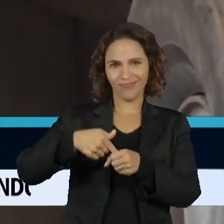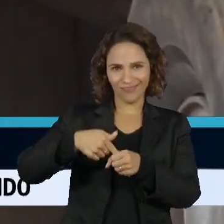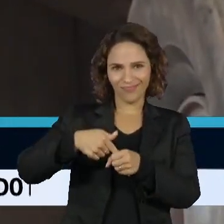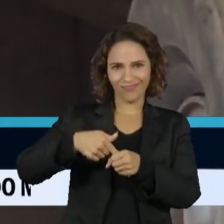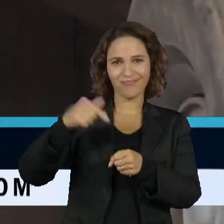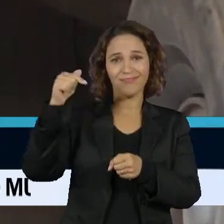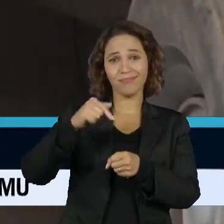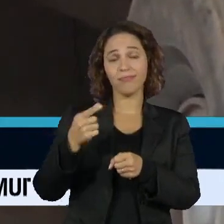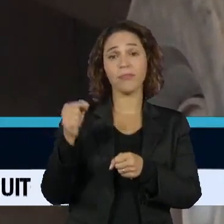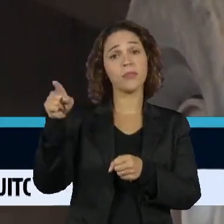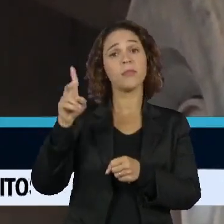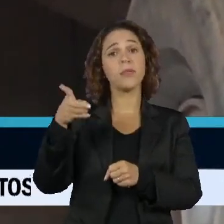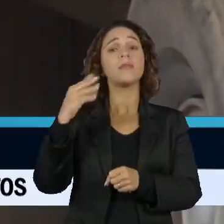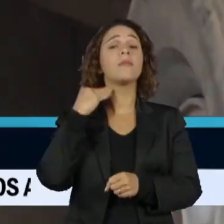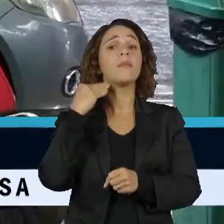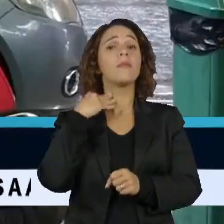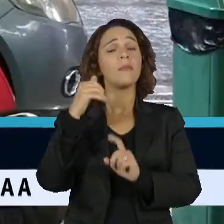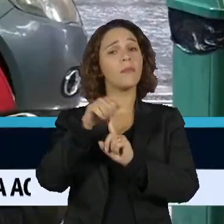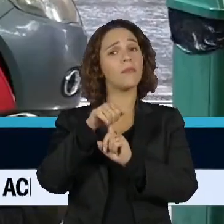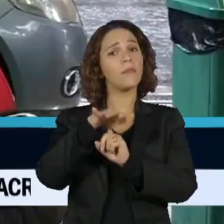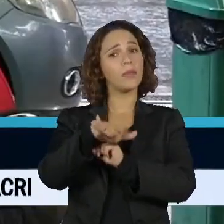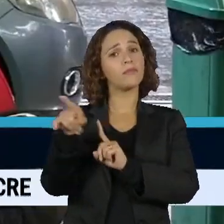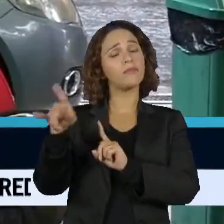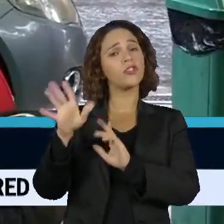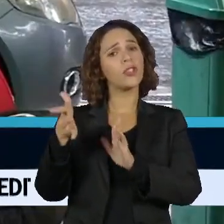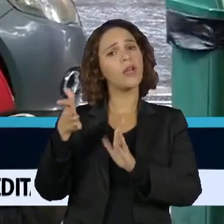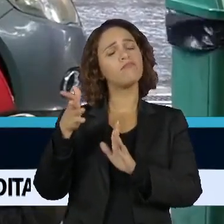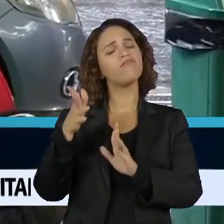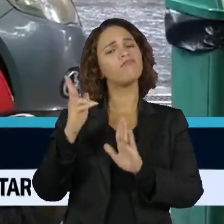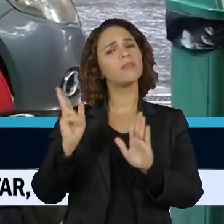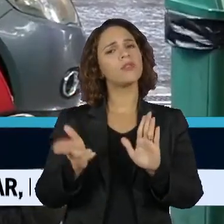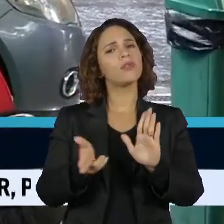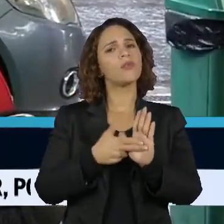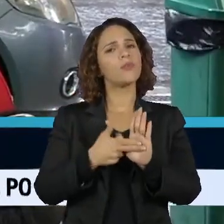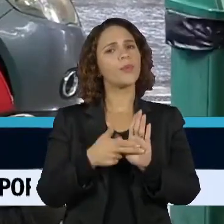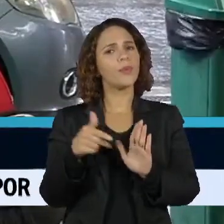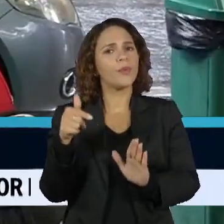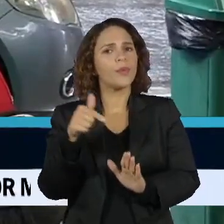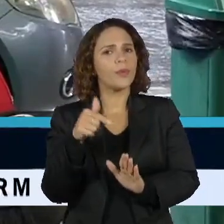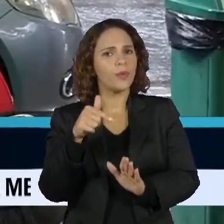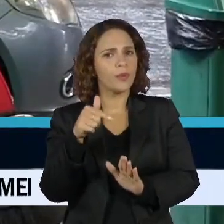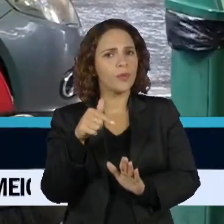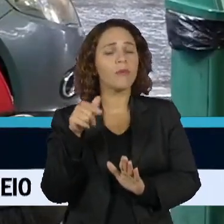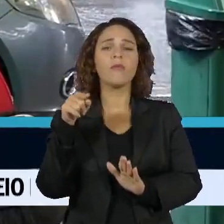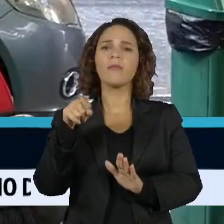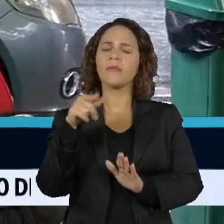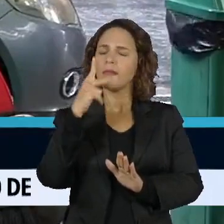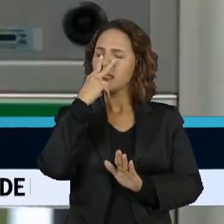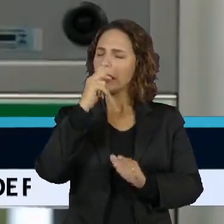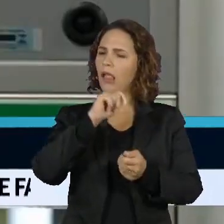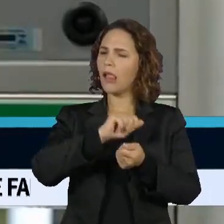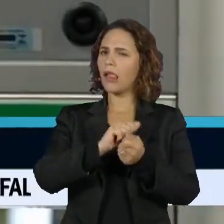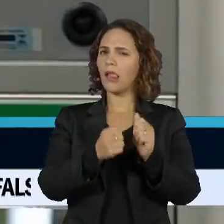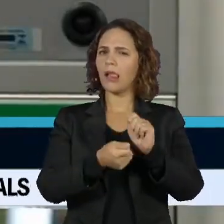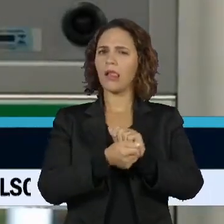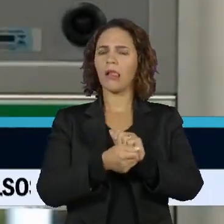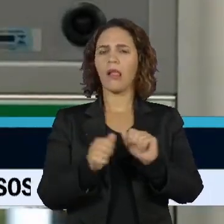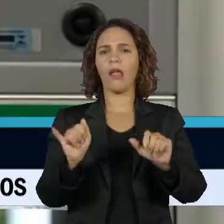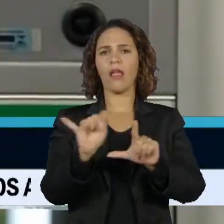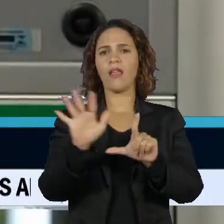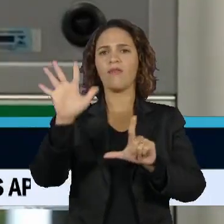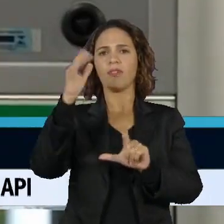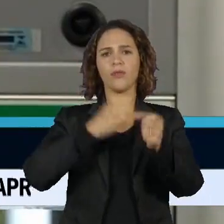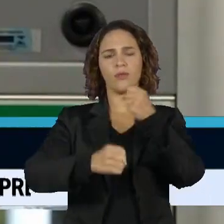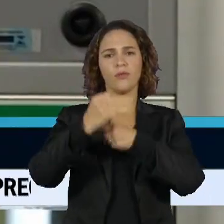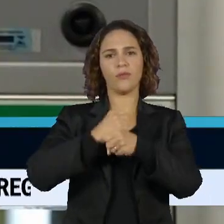que o próprio Banco Central reconheceu como um fator que distorcia a inflação do ano